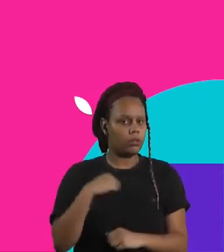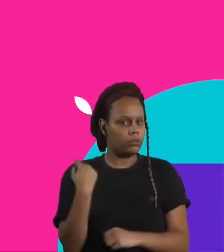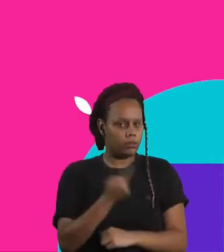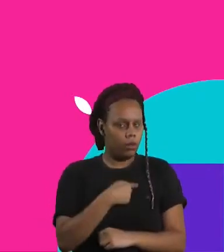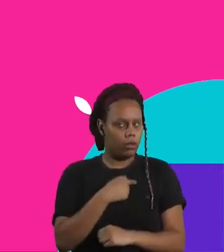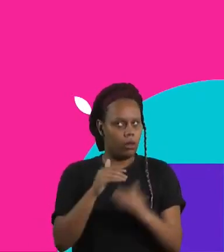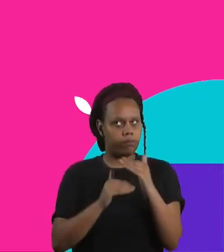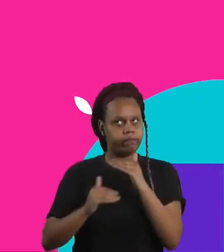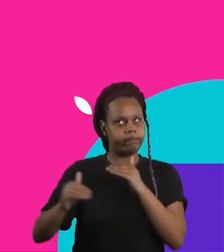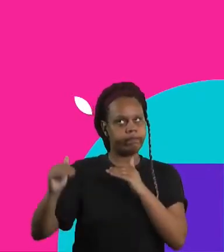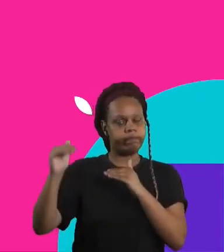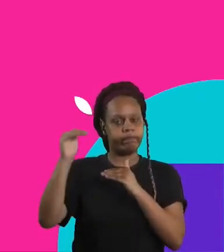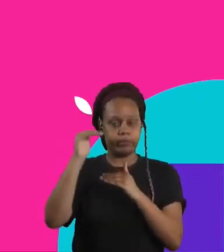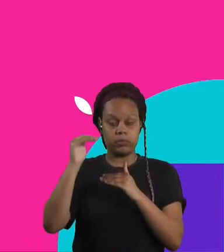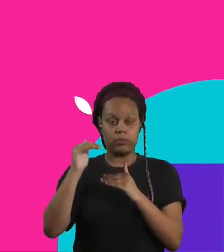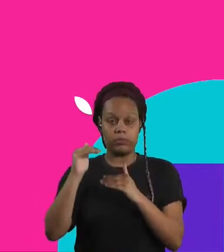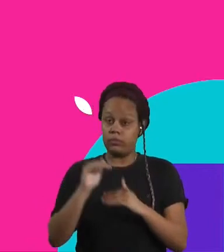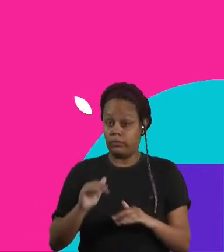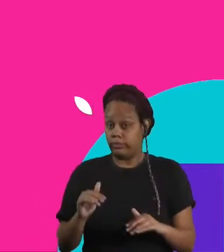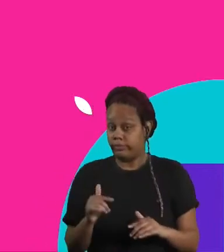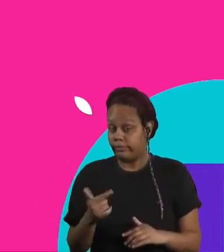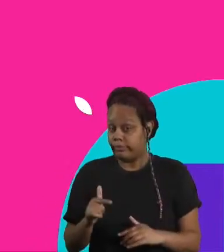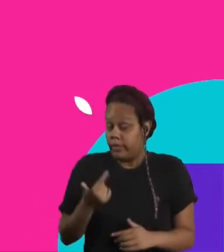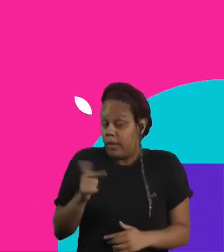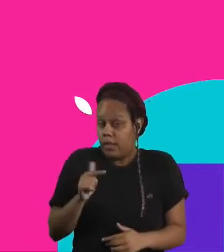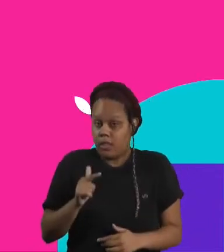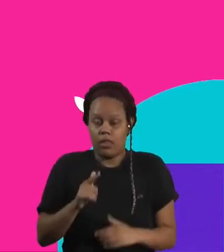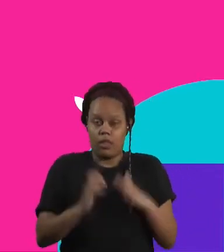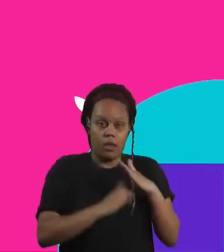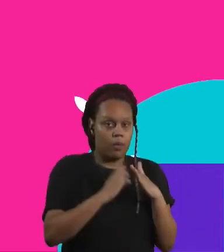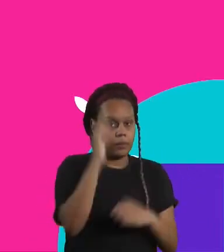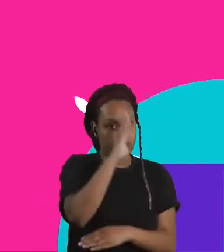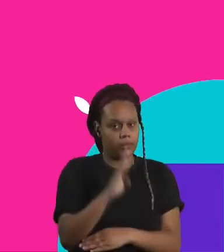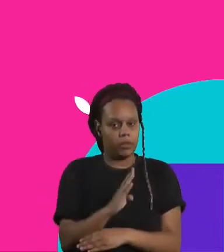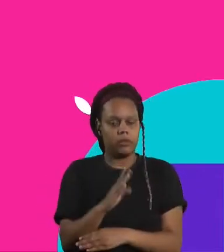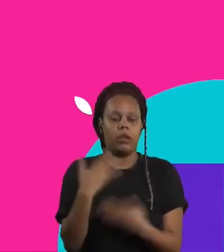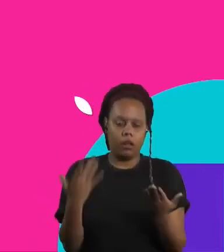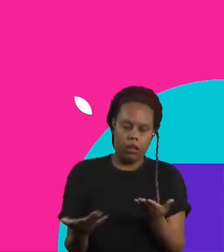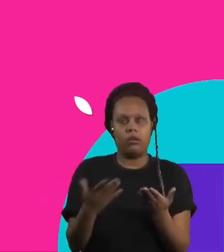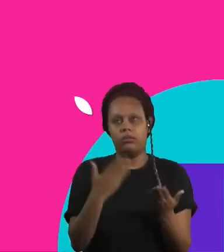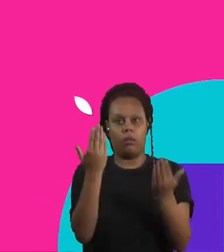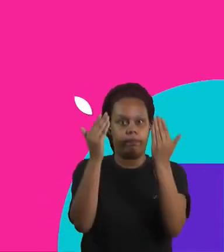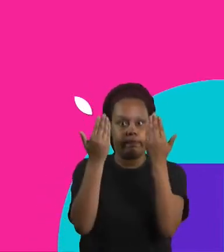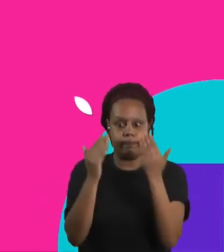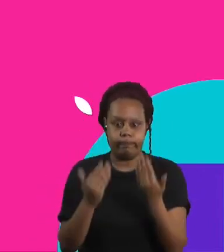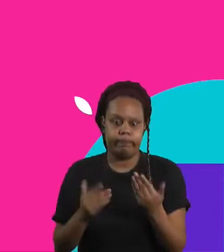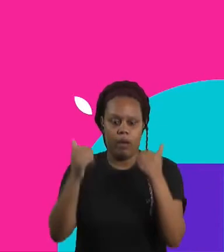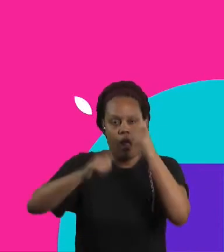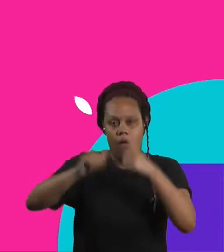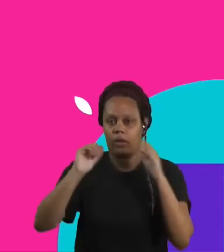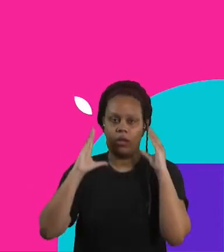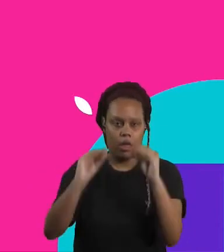existe empresa no Brasil, pelo menos, em termos de Brasil, e aí, claro, obviamente eu não analisei todas as empresas do Brasil, mas empresas que estão na Bolsa, que